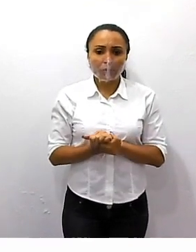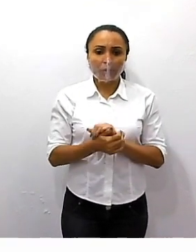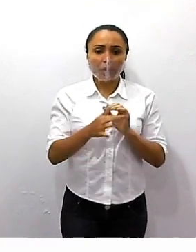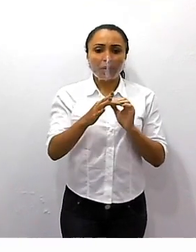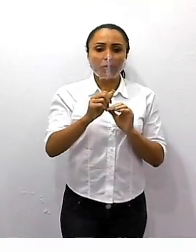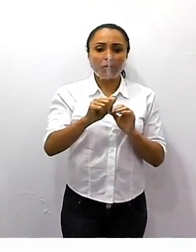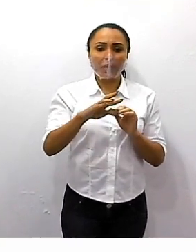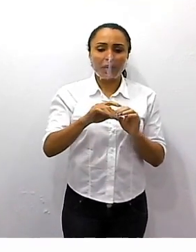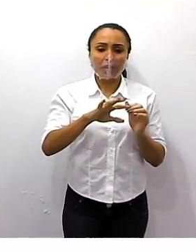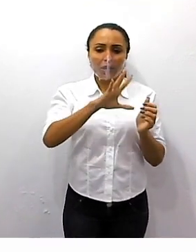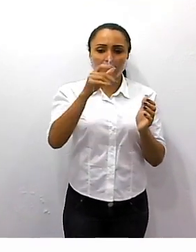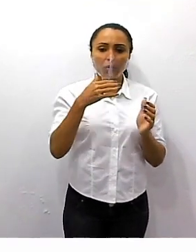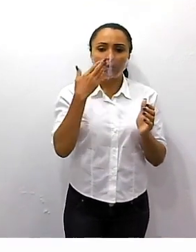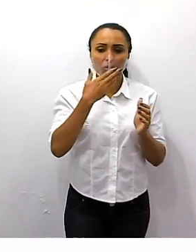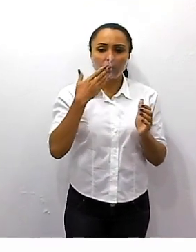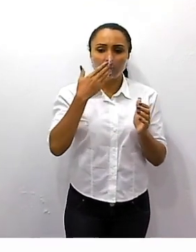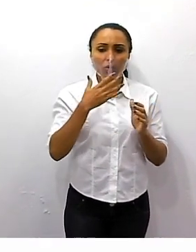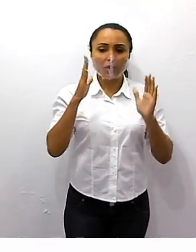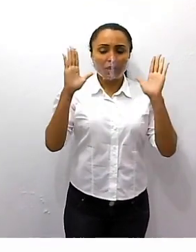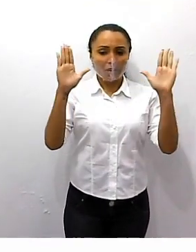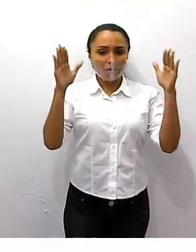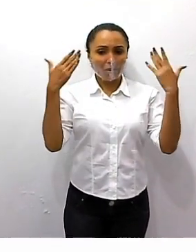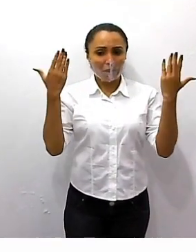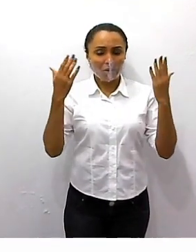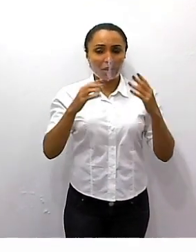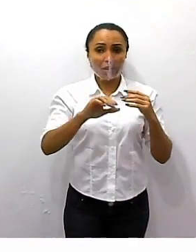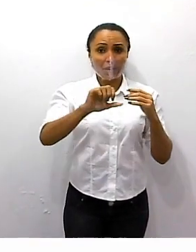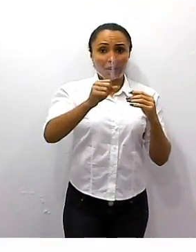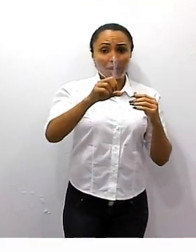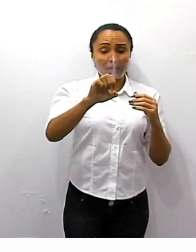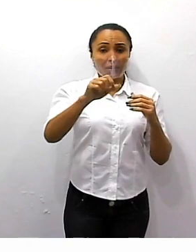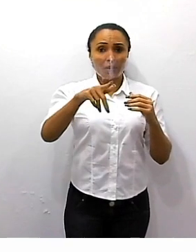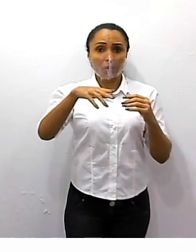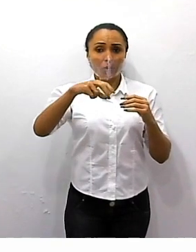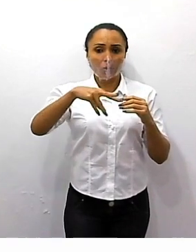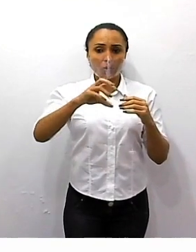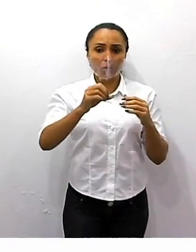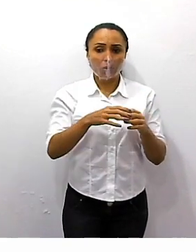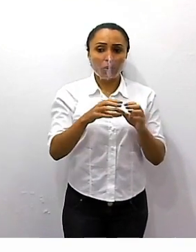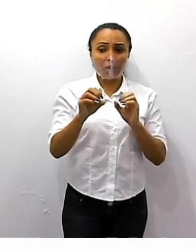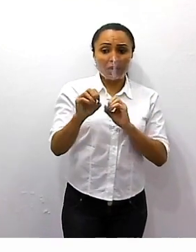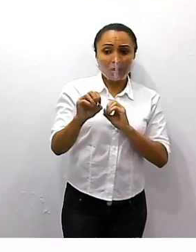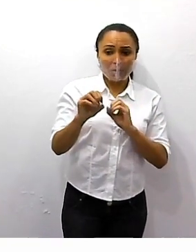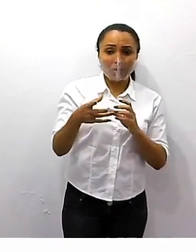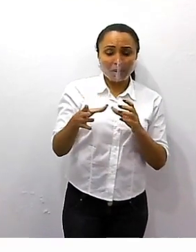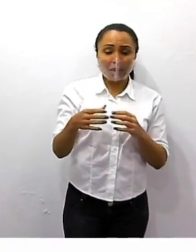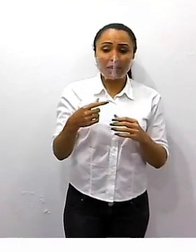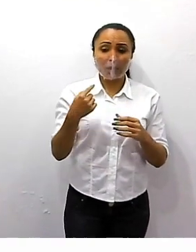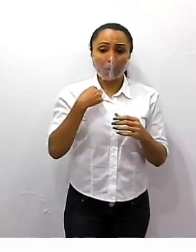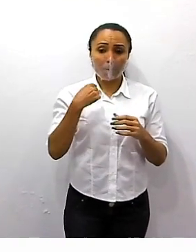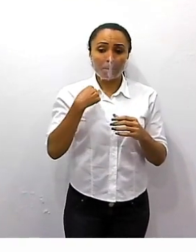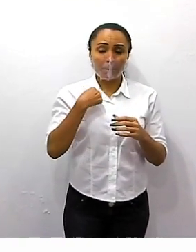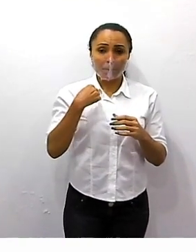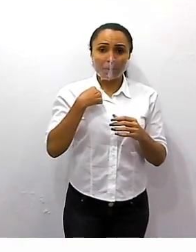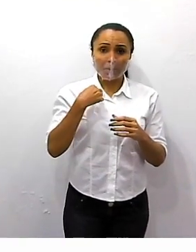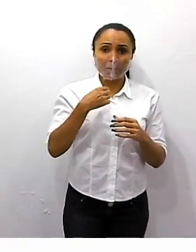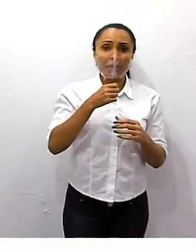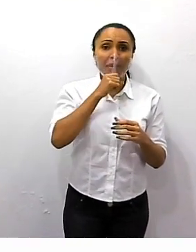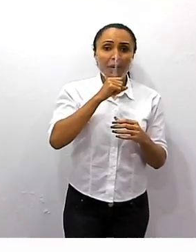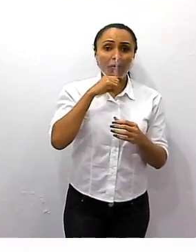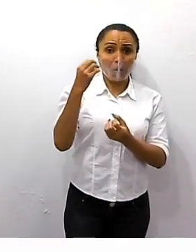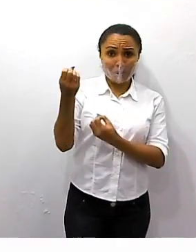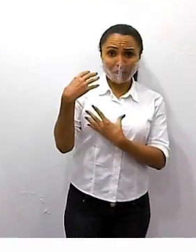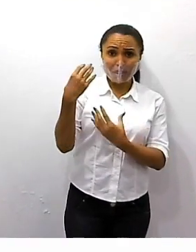da festa segundo os ensinamentos da minha avó. Tá dizendo aí, gente, que é uma